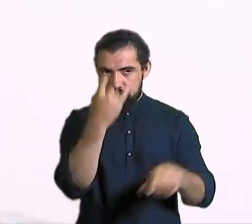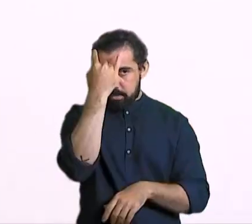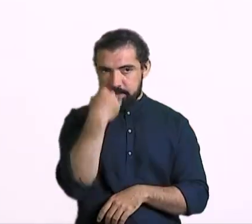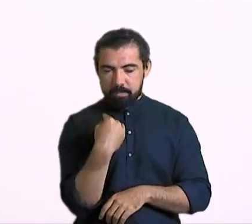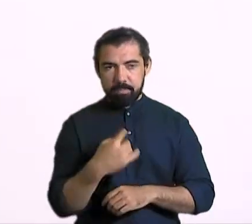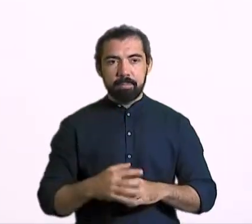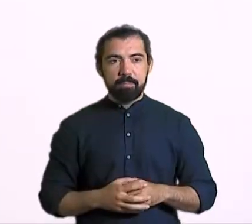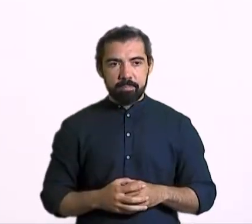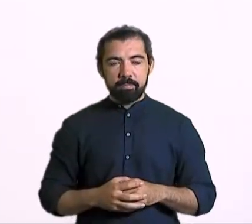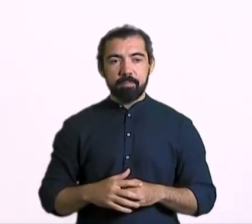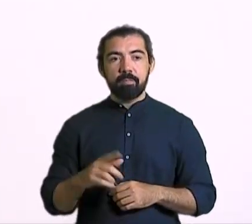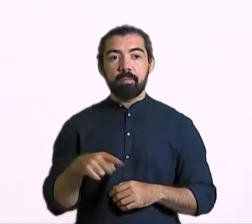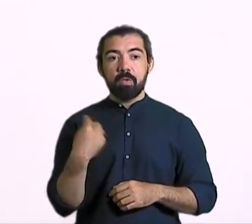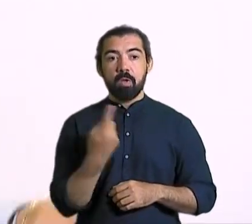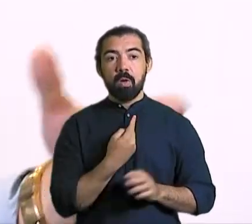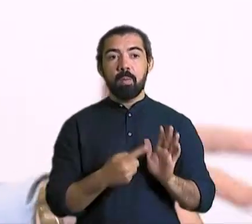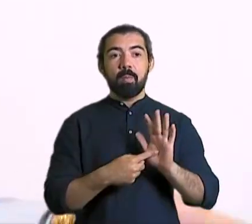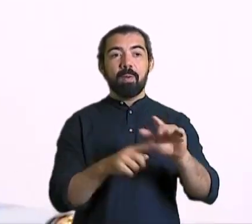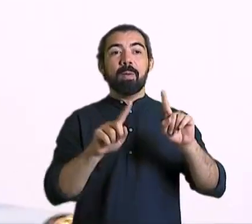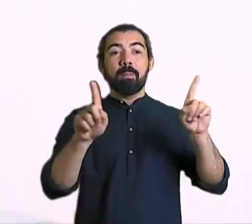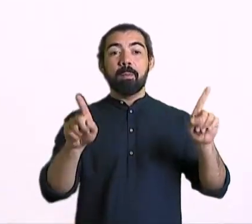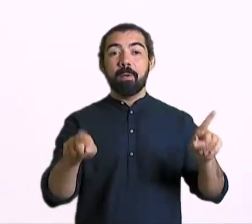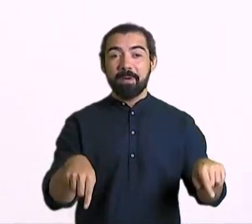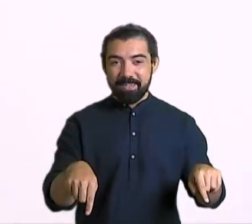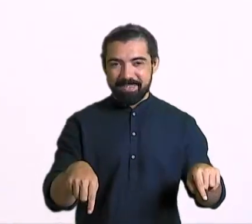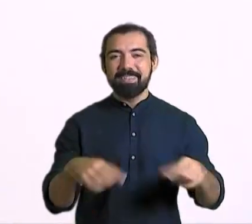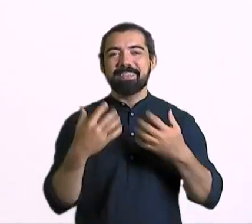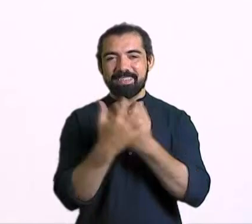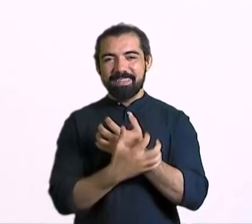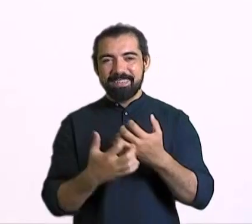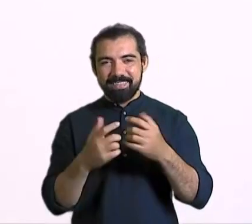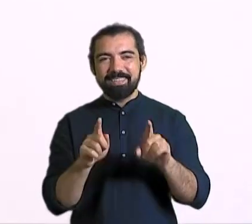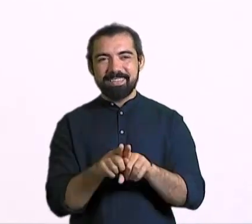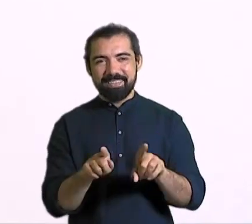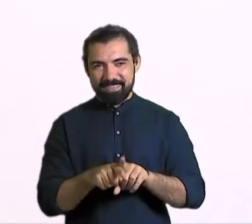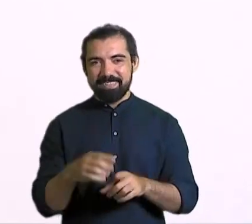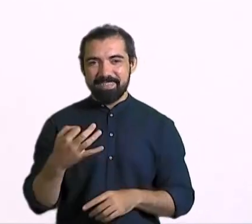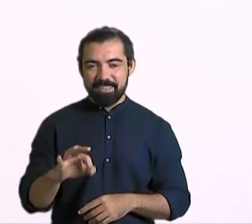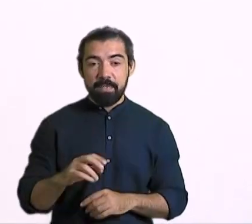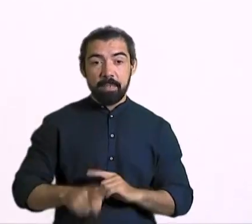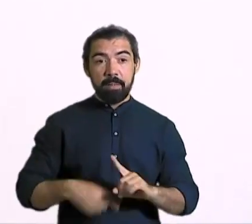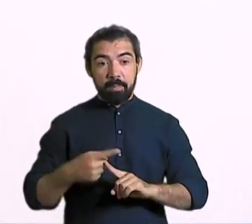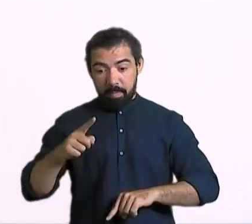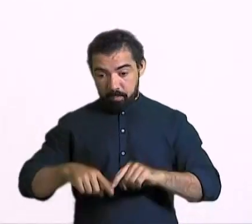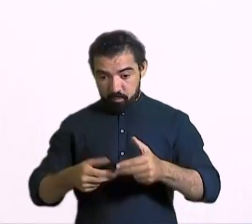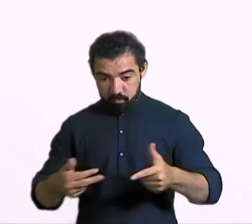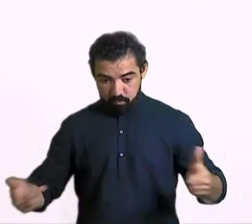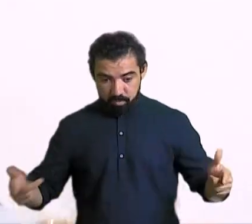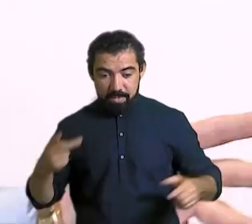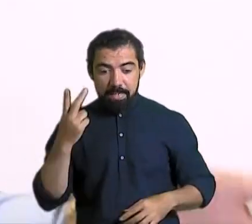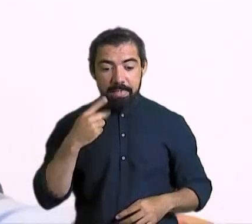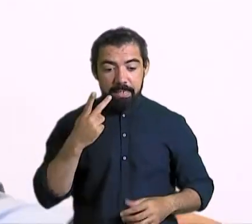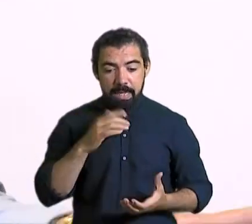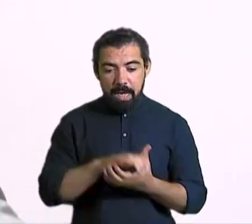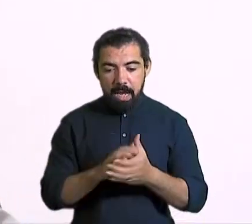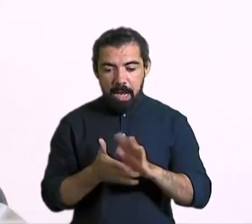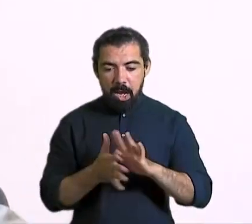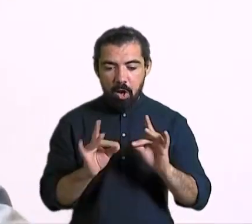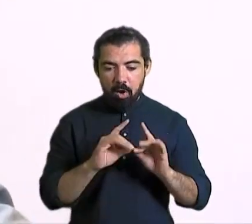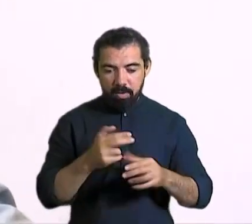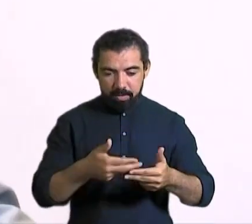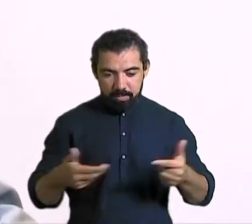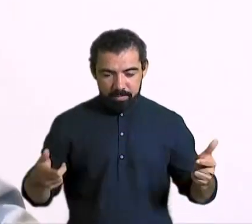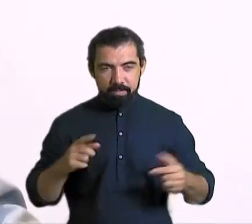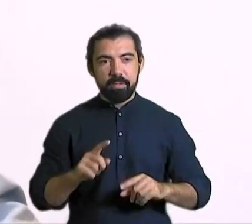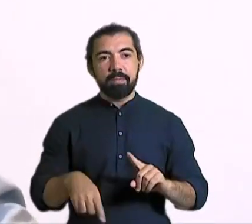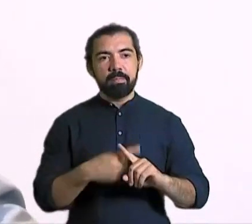Luz, o nosso projeto musical, e o nosso estande também com os produtos da Sala de Artes de Ofício, o material da nossa biblioteca, os livros em